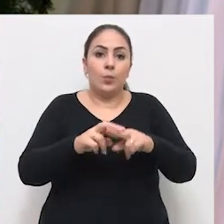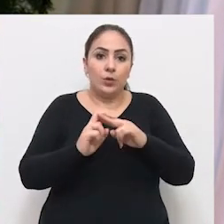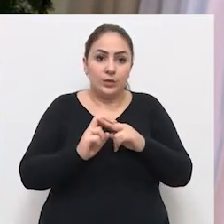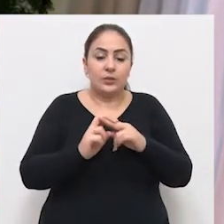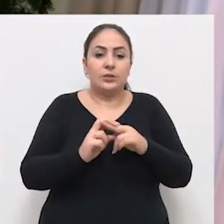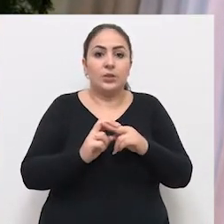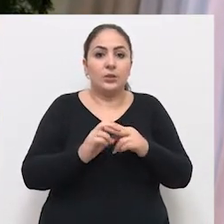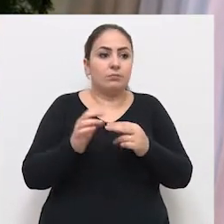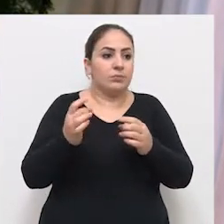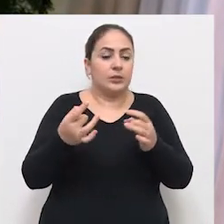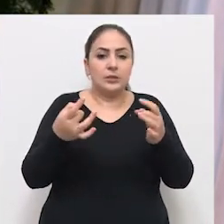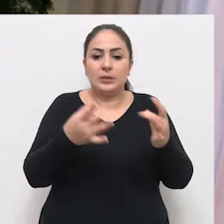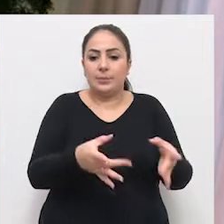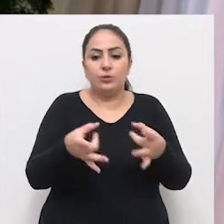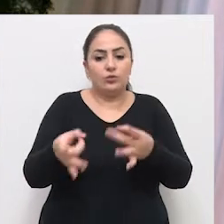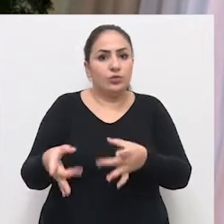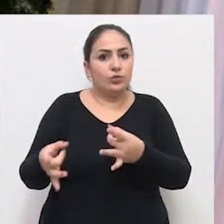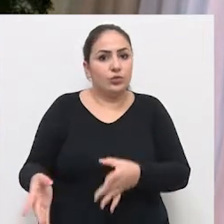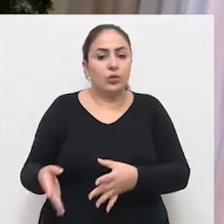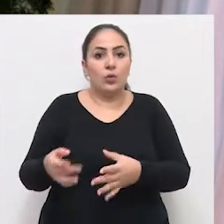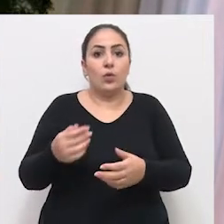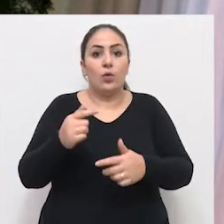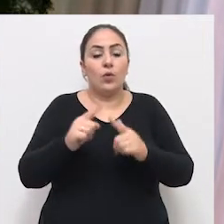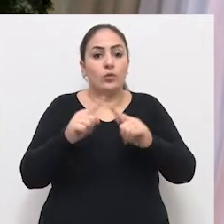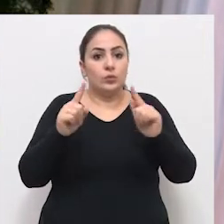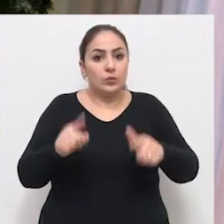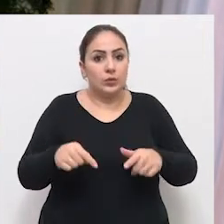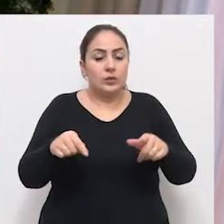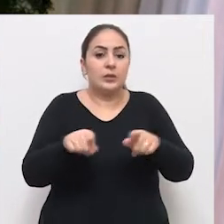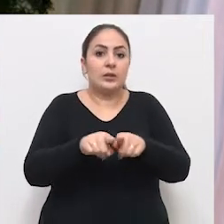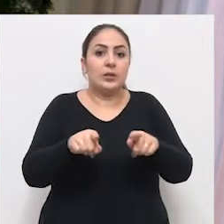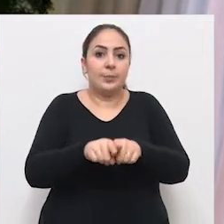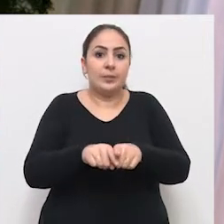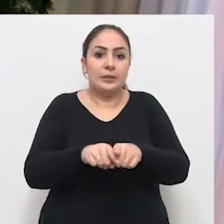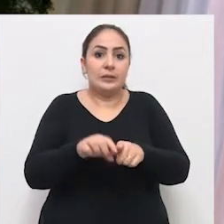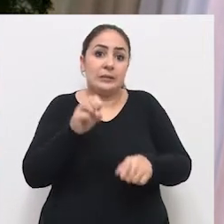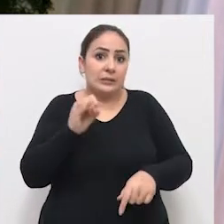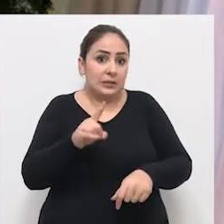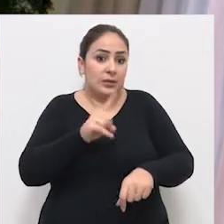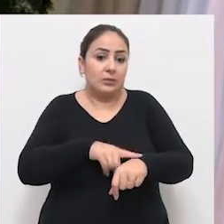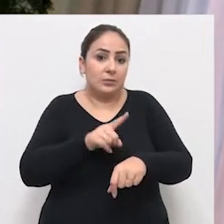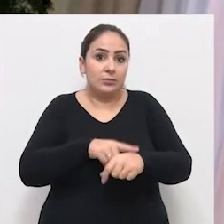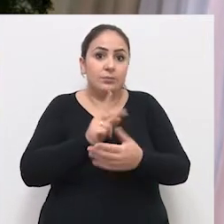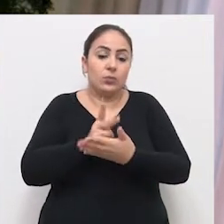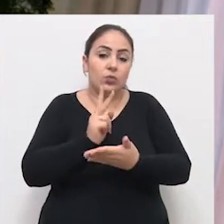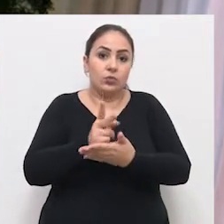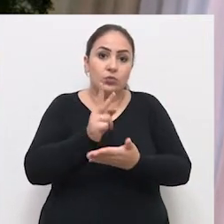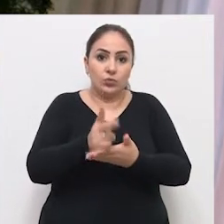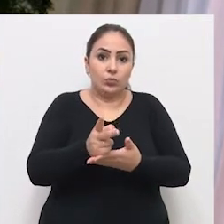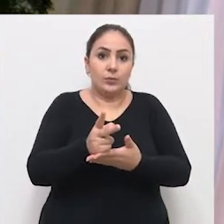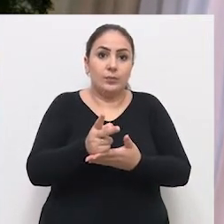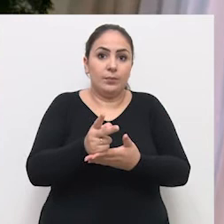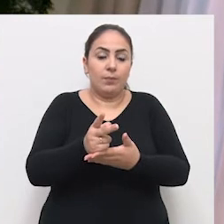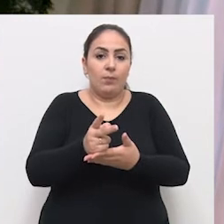então por conta disso inclusive demitindo todos os seus funcionários. E se perdurar